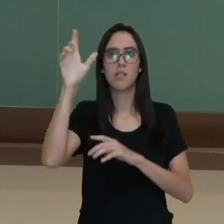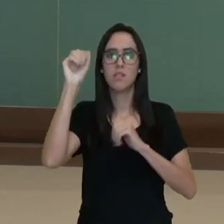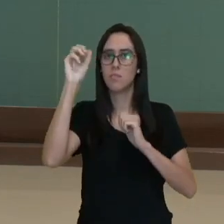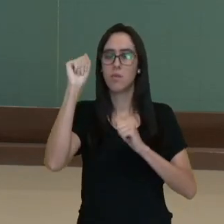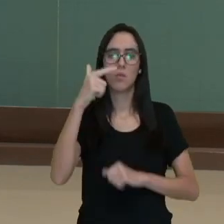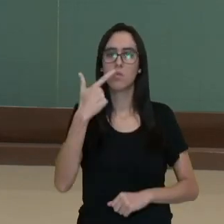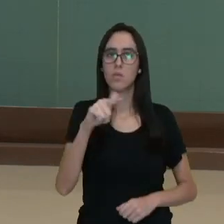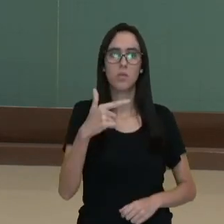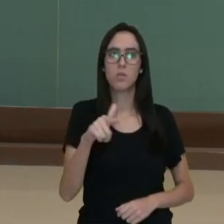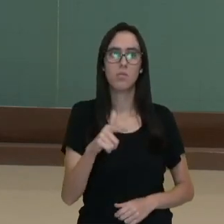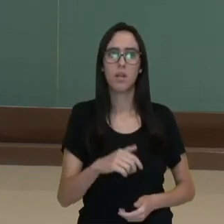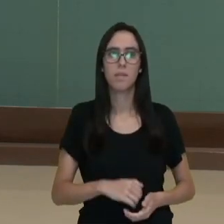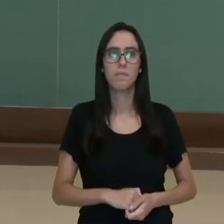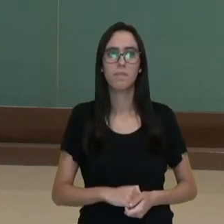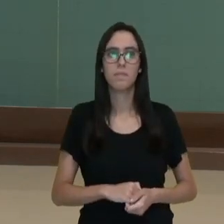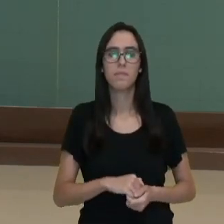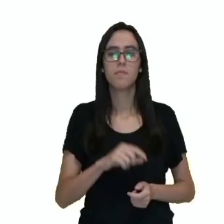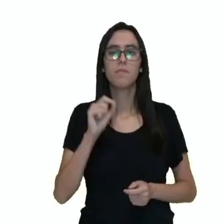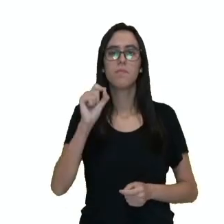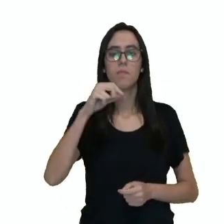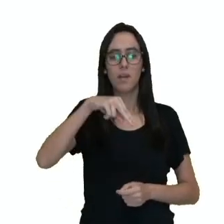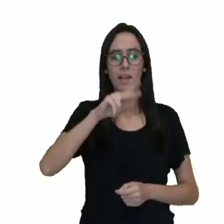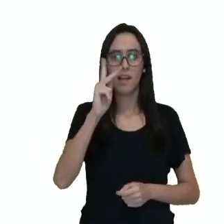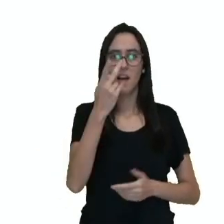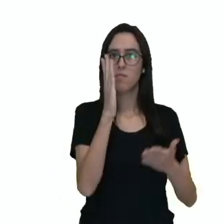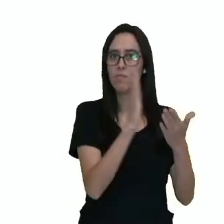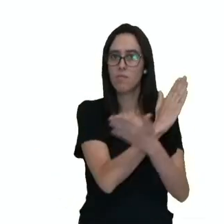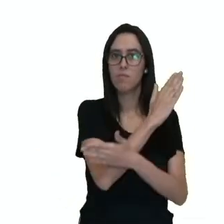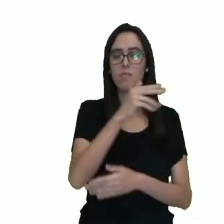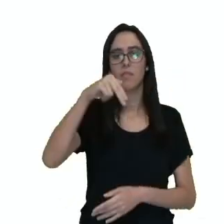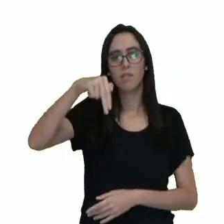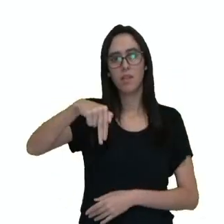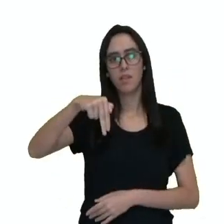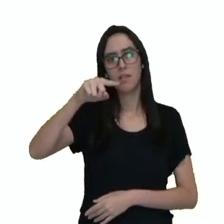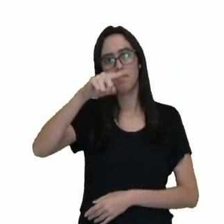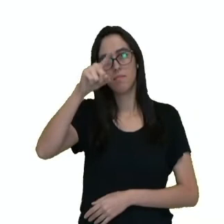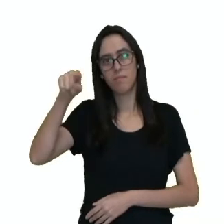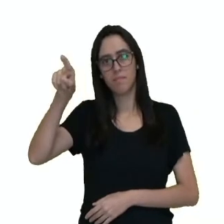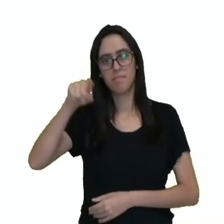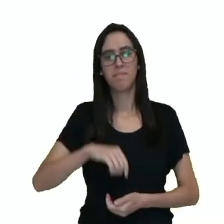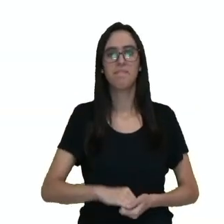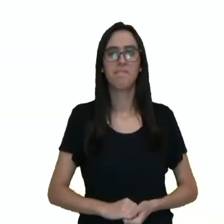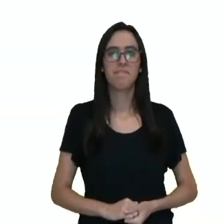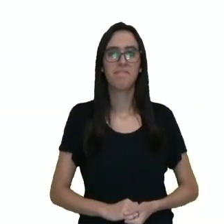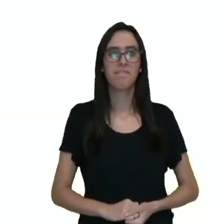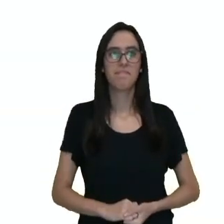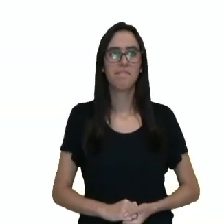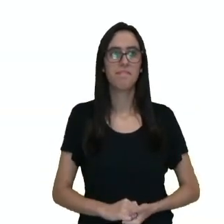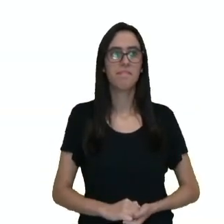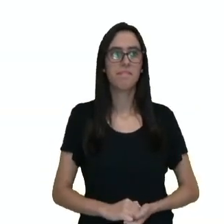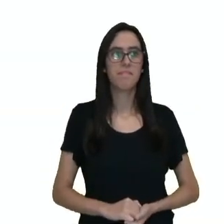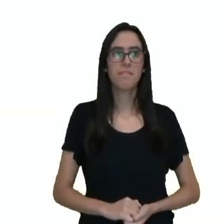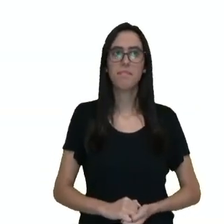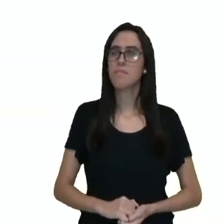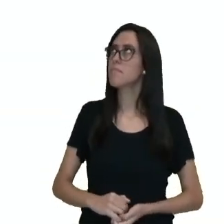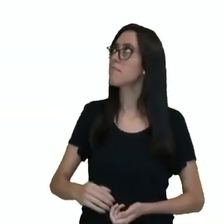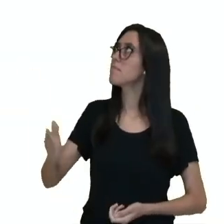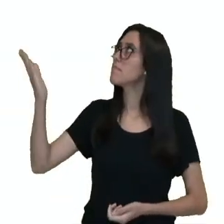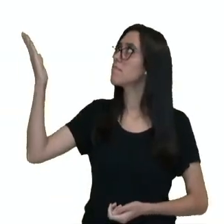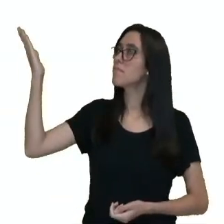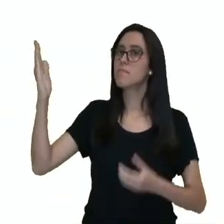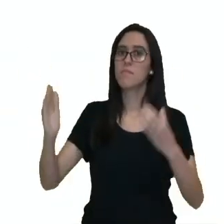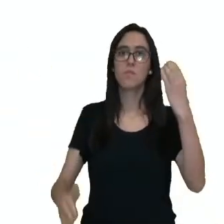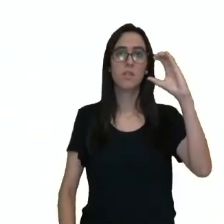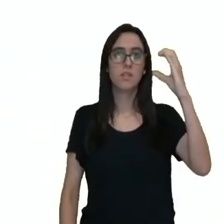faz a substituição por la N, o NH, e por doble L, o LH, ok? E a letra